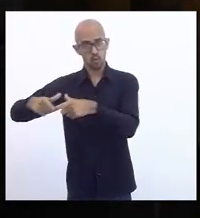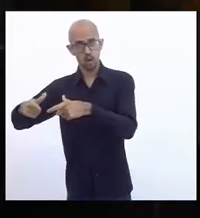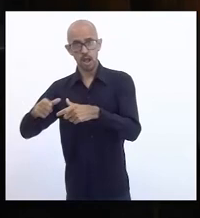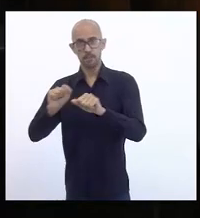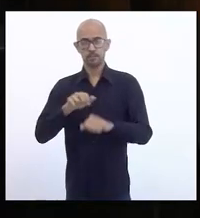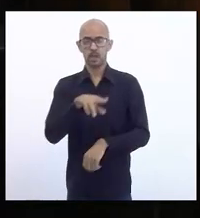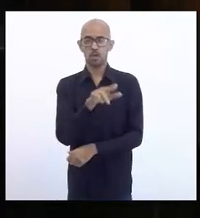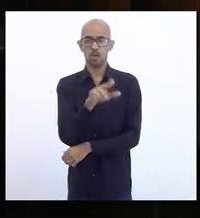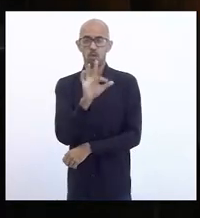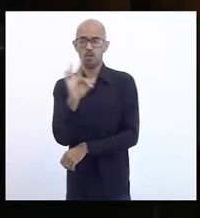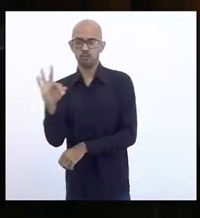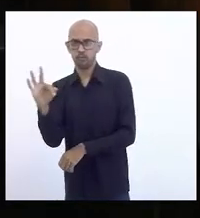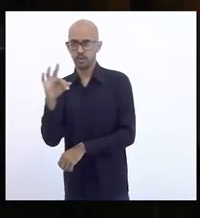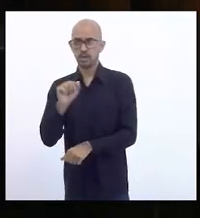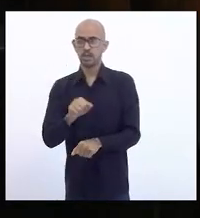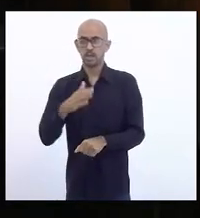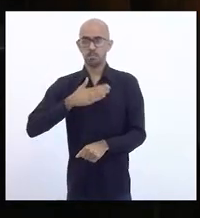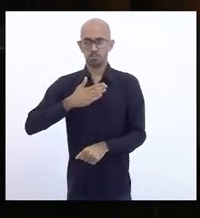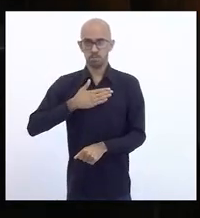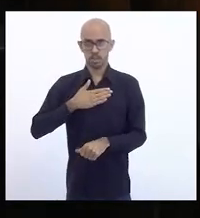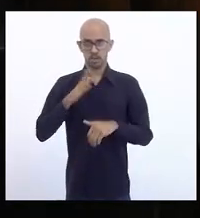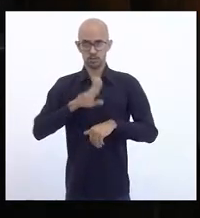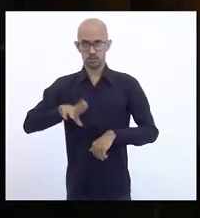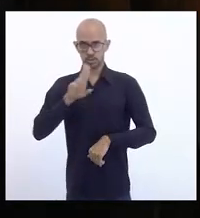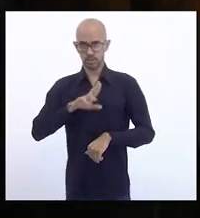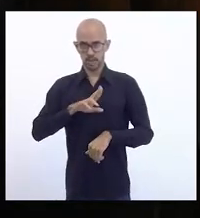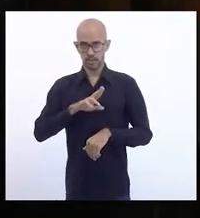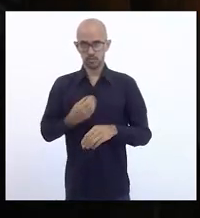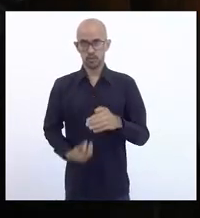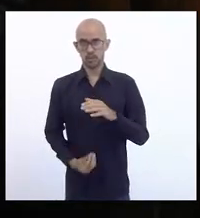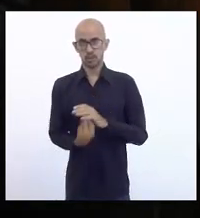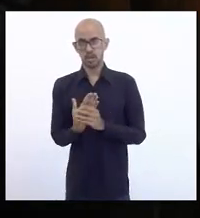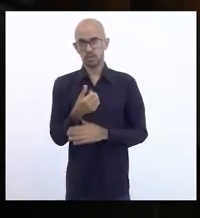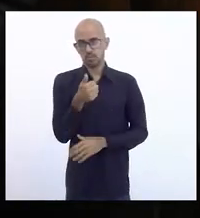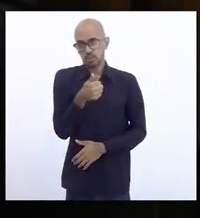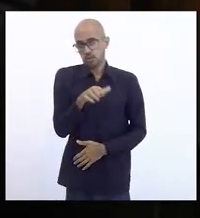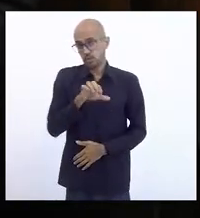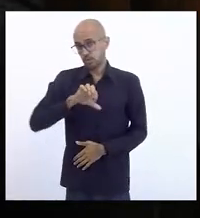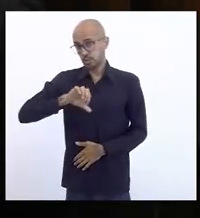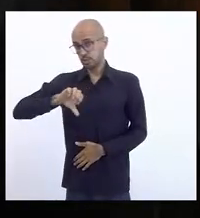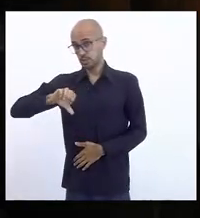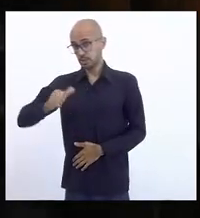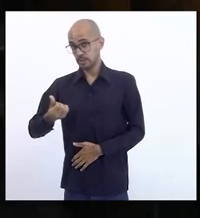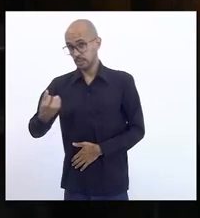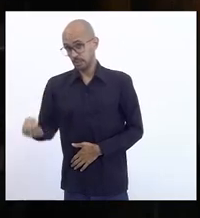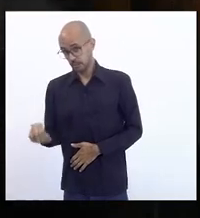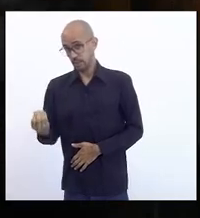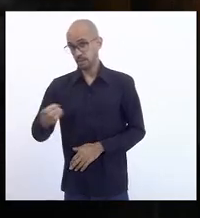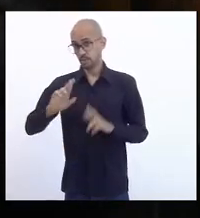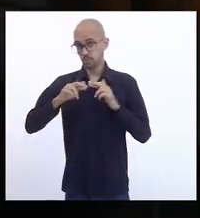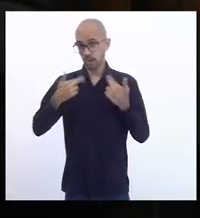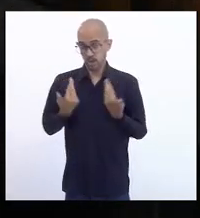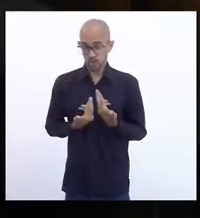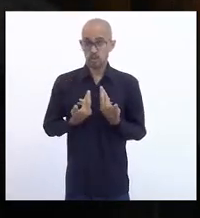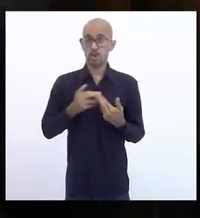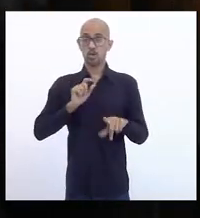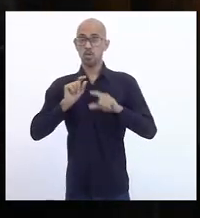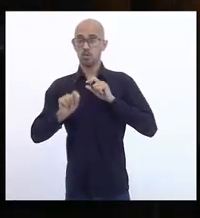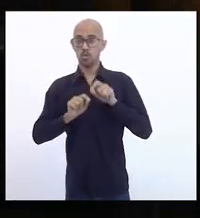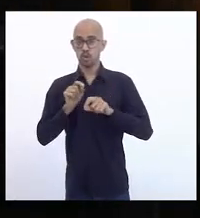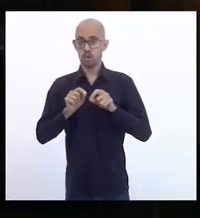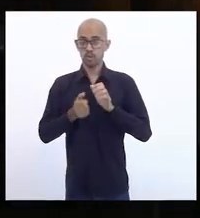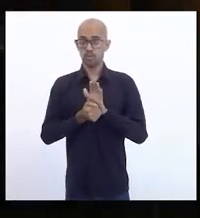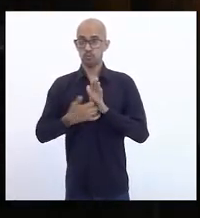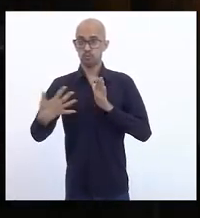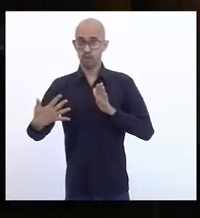por exemplo, que é a minha universidade, ela surgiu em 1960 da reunião de